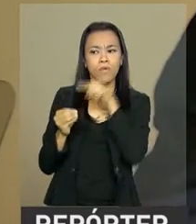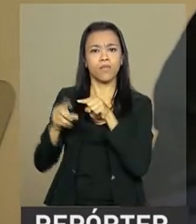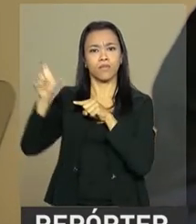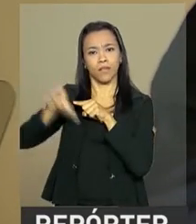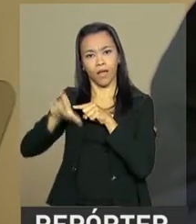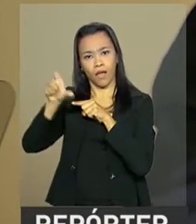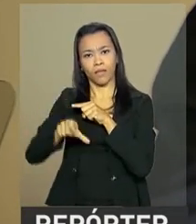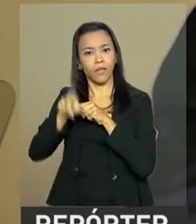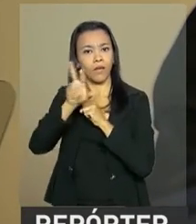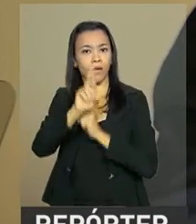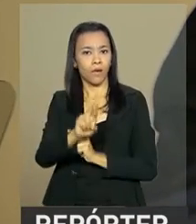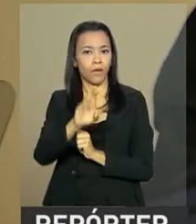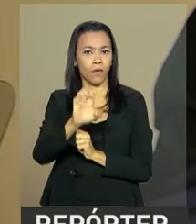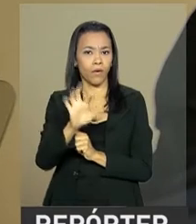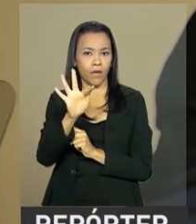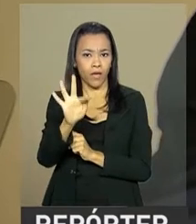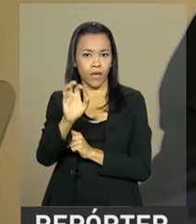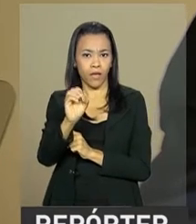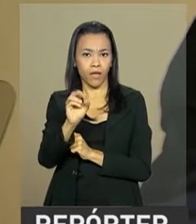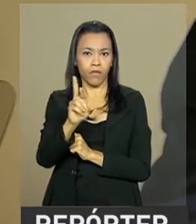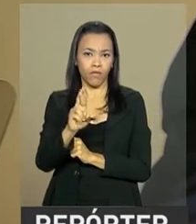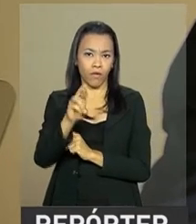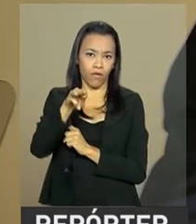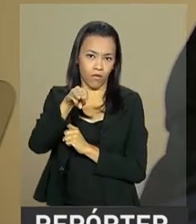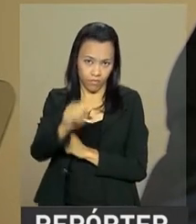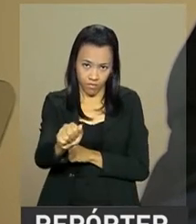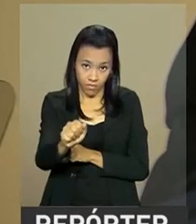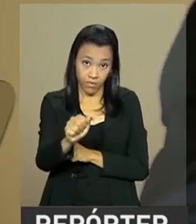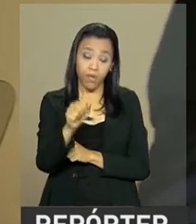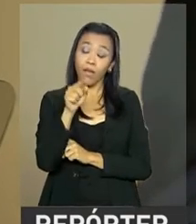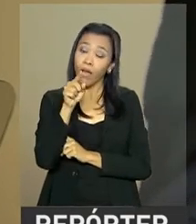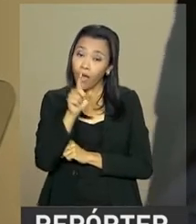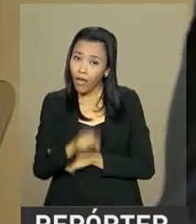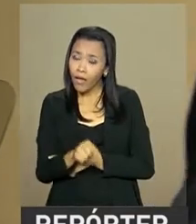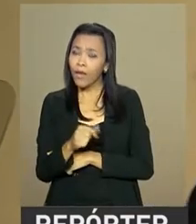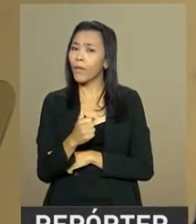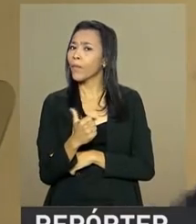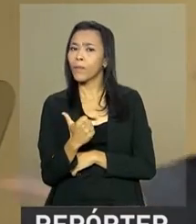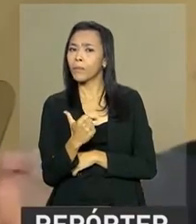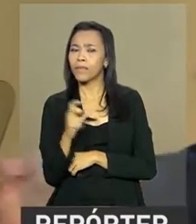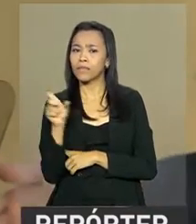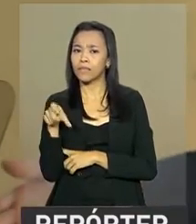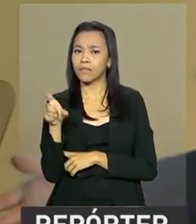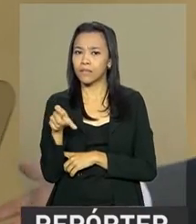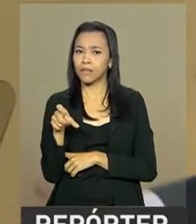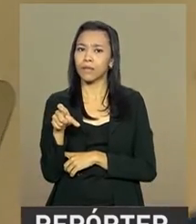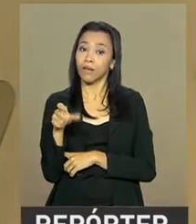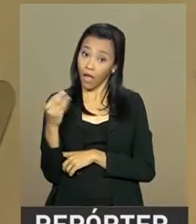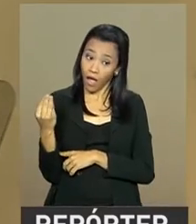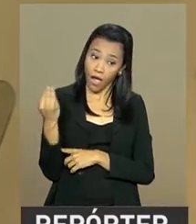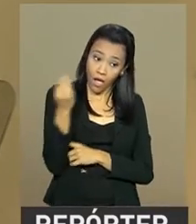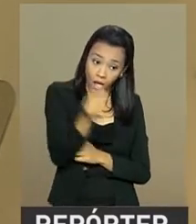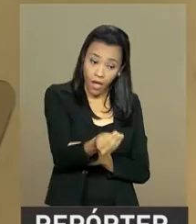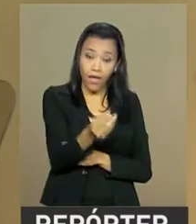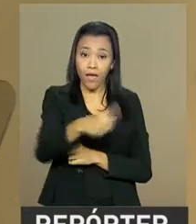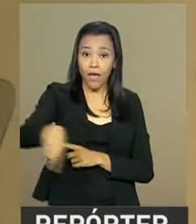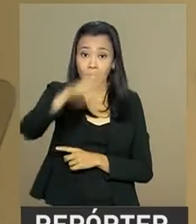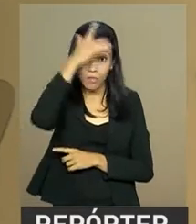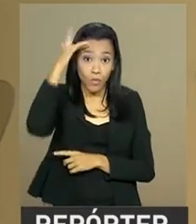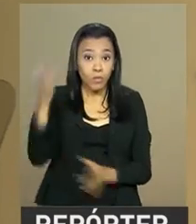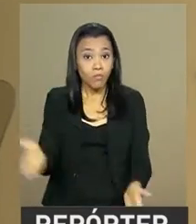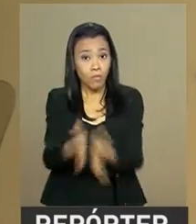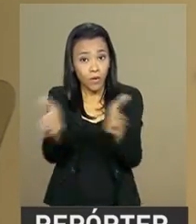uma coisa voltada voltada para a poupar os mais pobres naturalmente não é